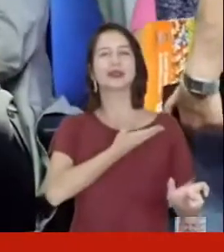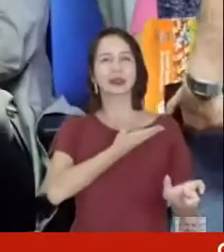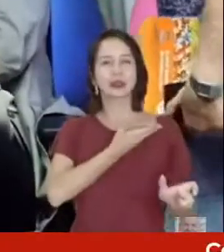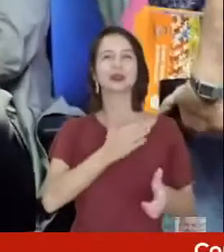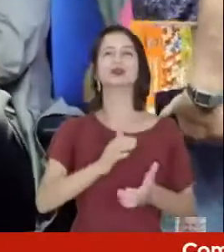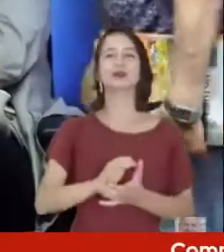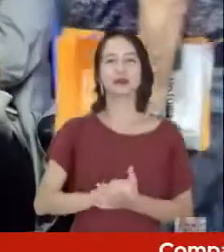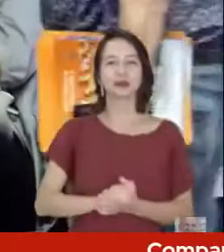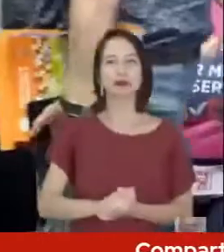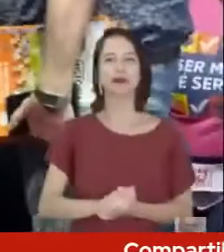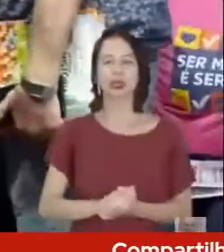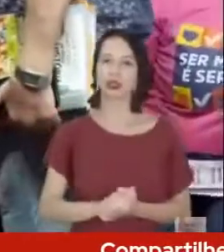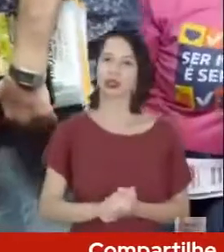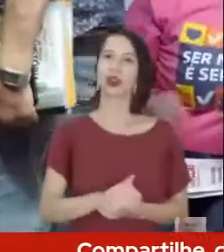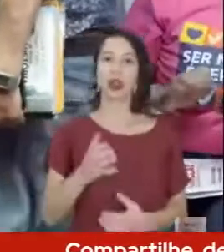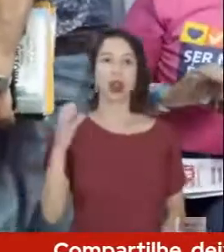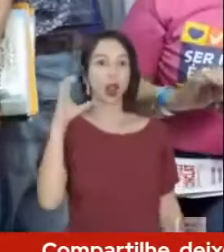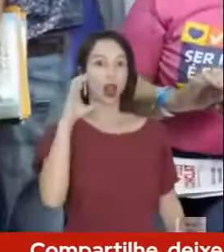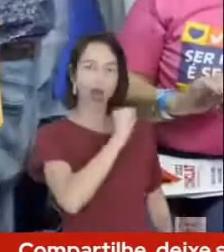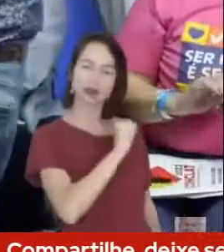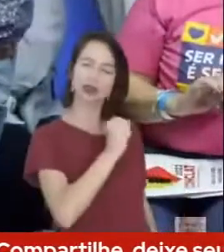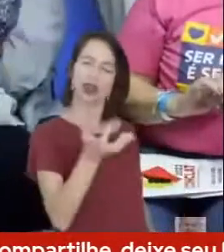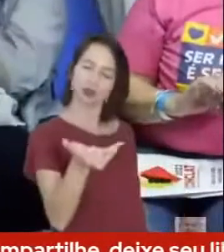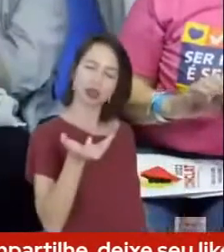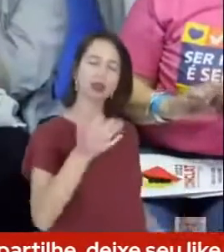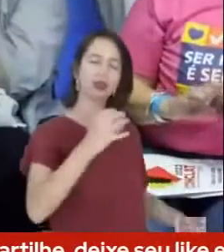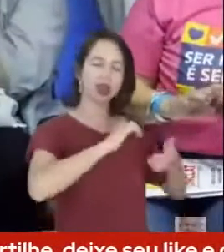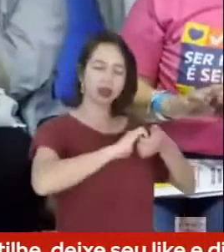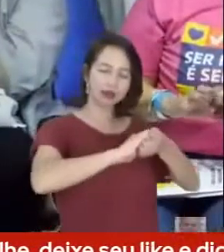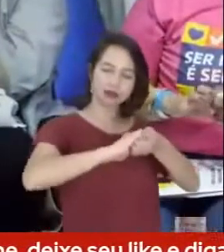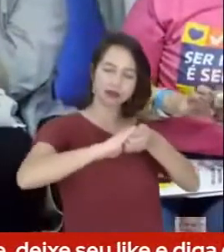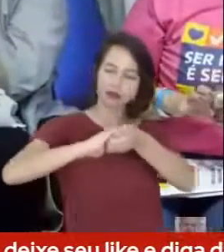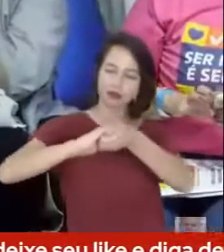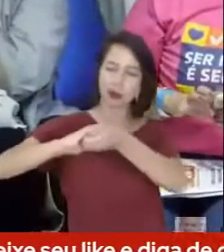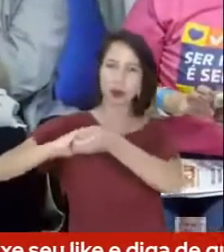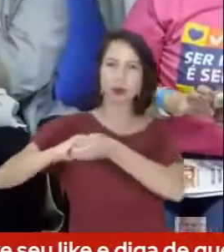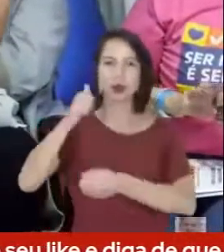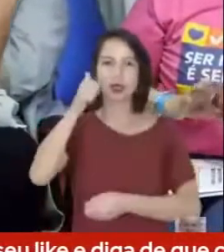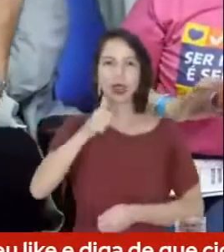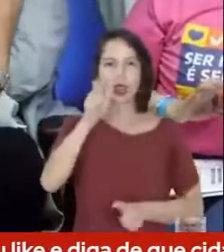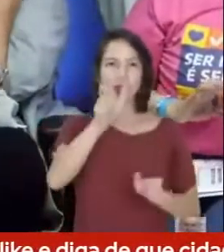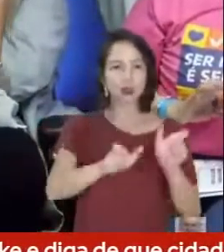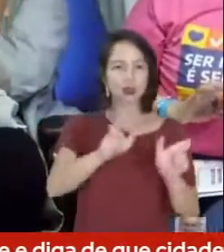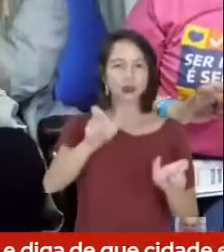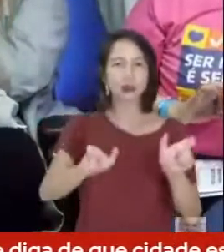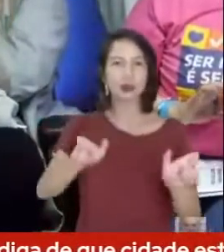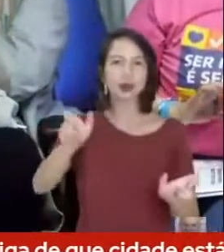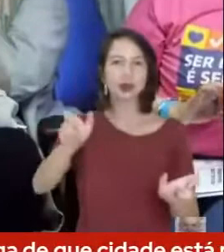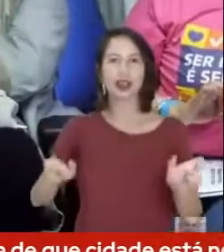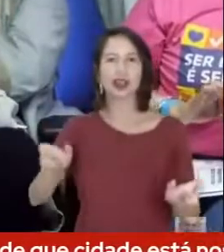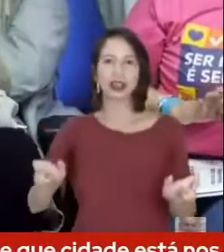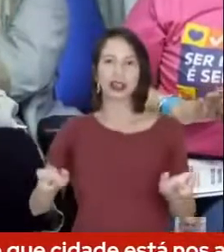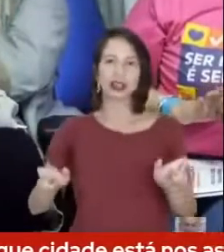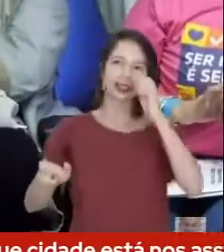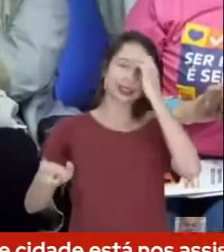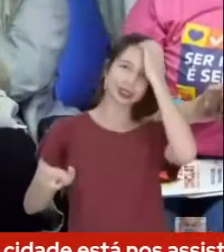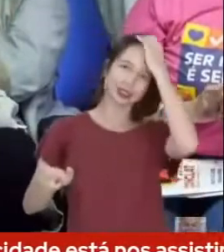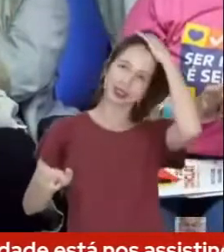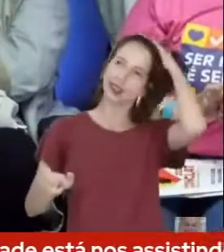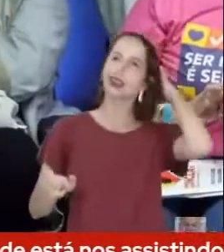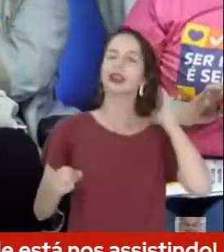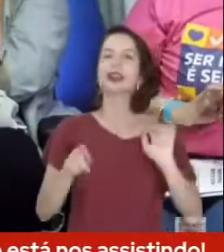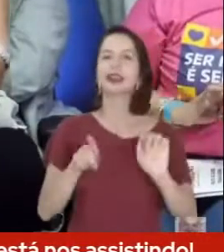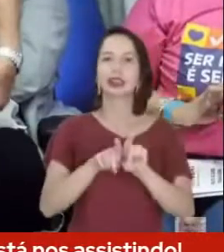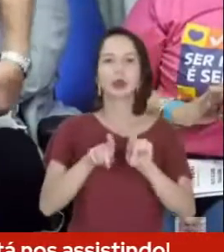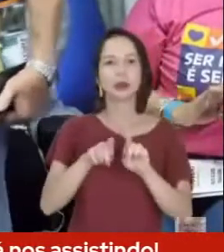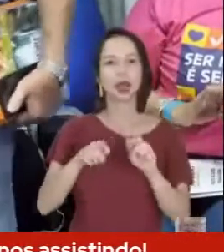Quero rapidamente aqui, cumprimentando as mulheres, cumprimentando a presidente Gleice Hoffmann e aqui o Eunice Cabral, que vai falar, cumprimentar